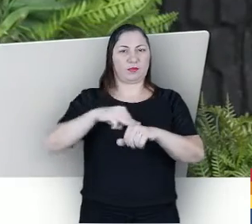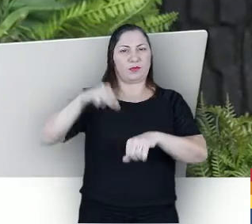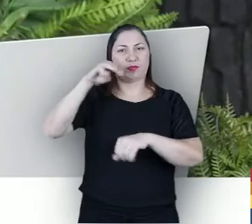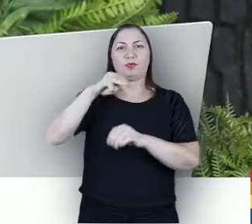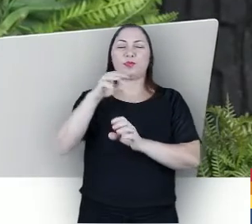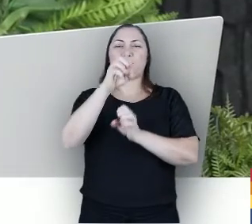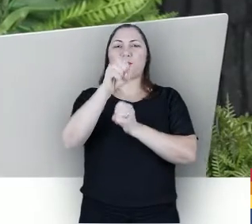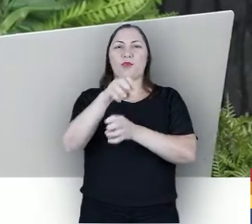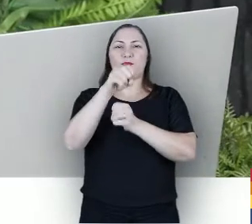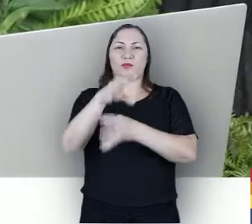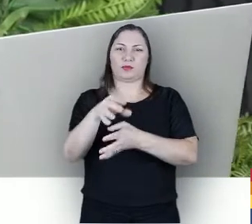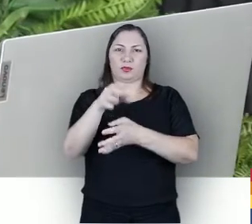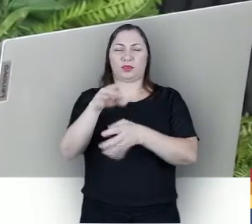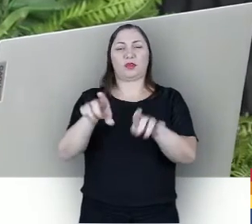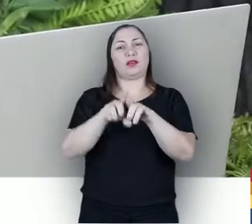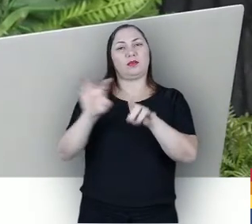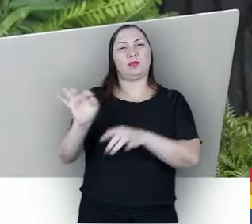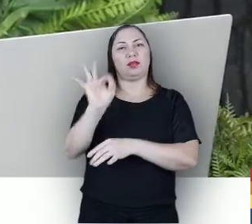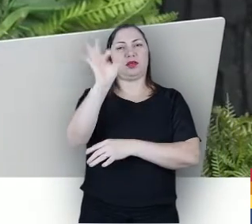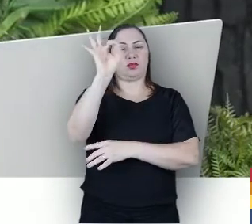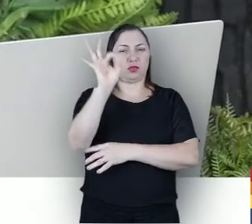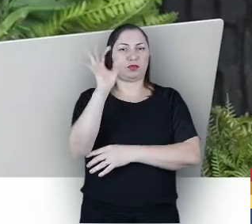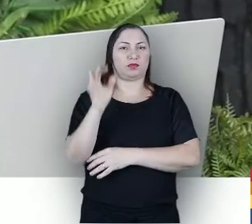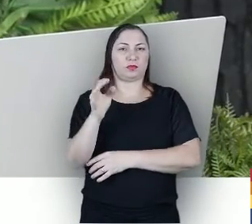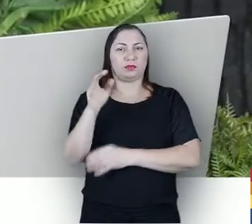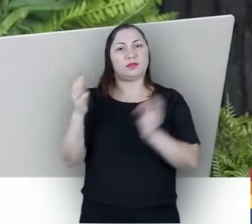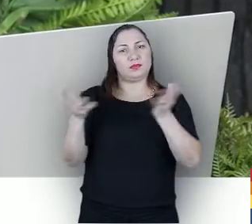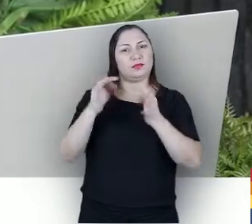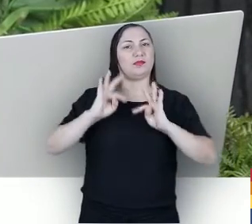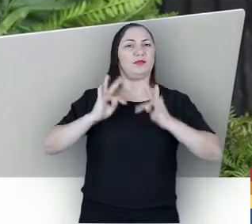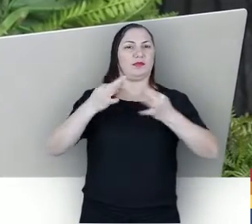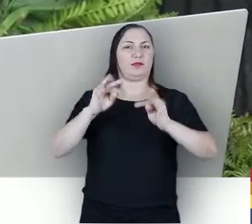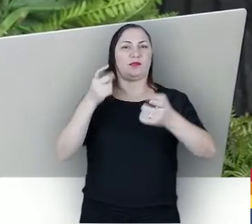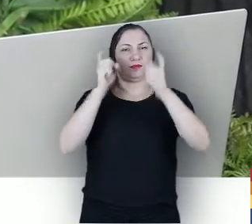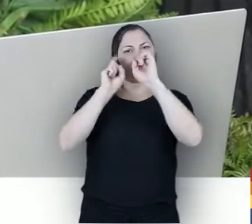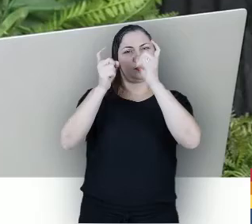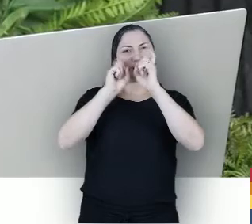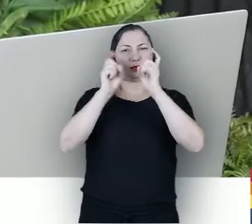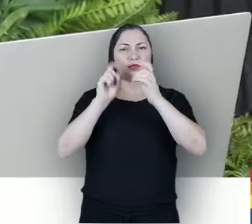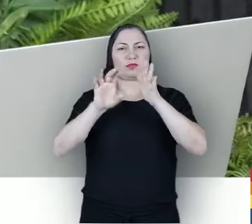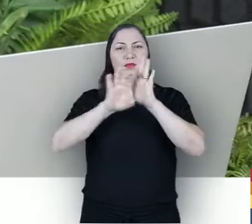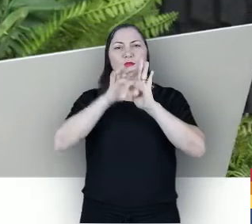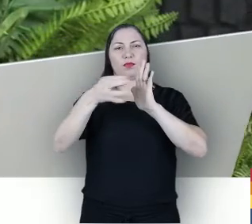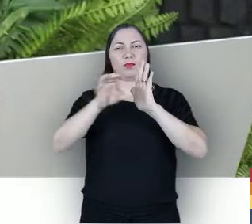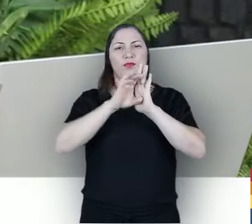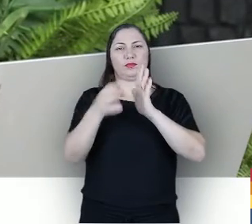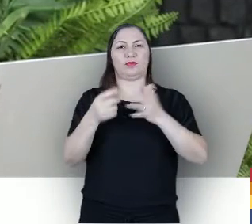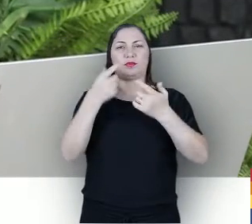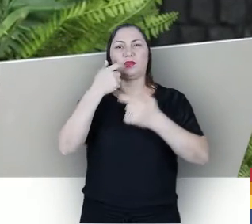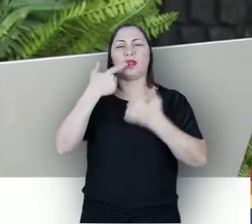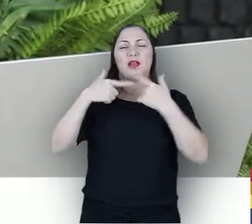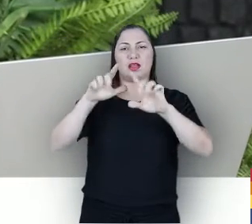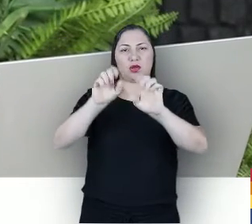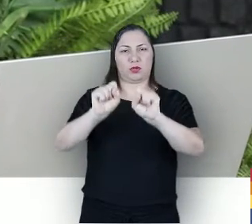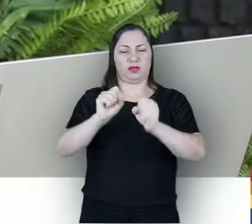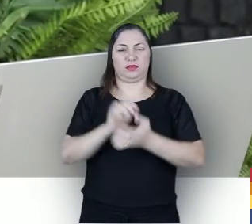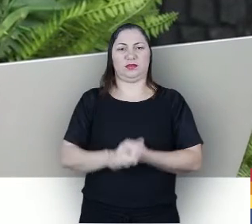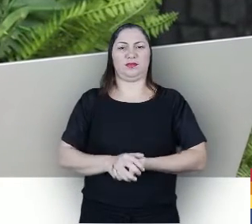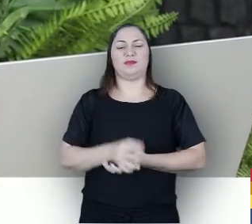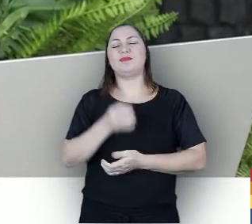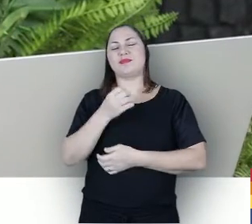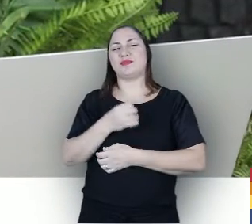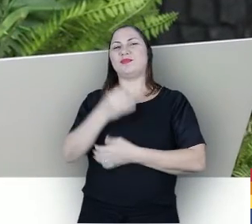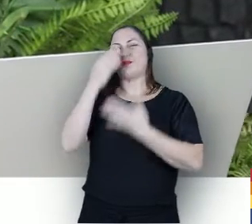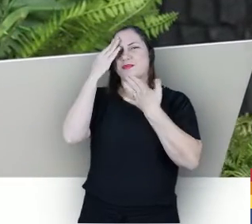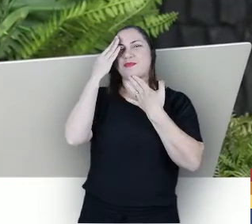convidado, David Breno. Ele é professor licenciado em Educação Física pela UFMA, mestre em Educação também pela UFMA